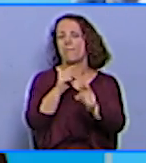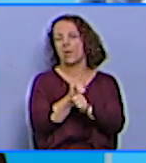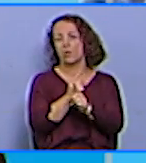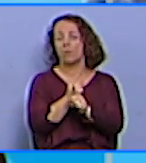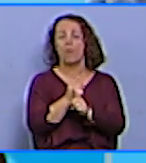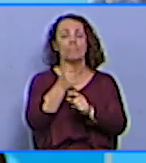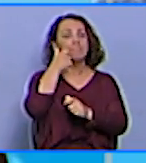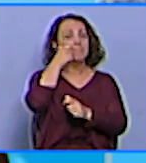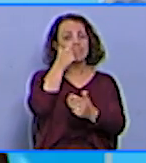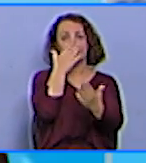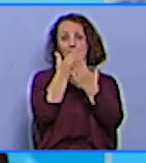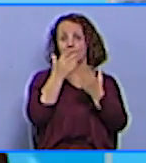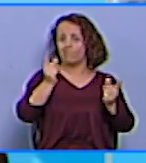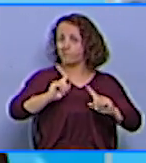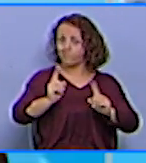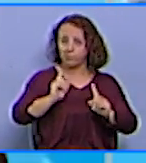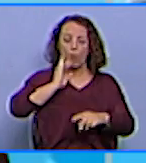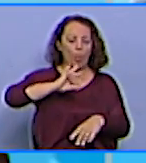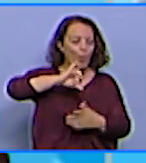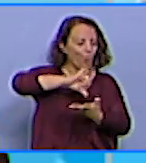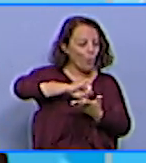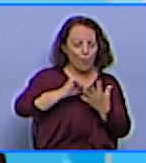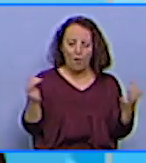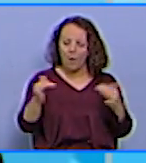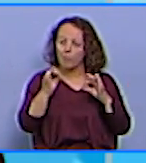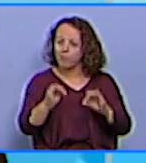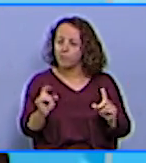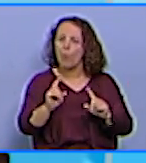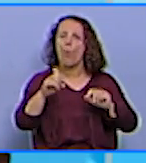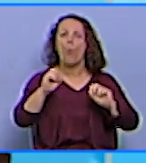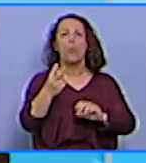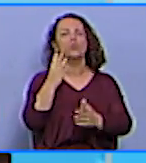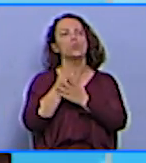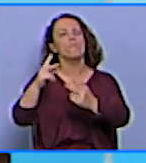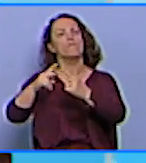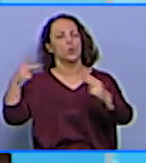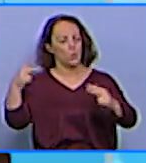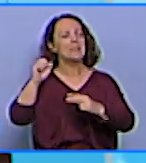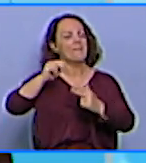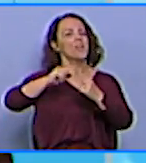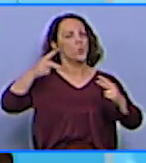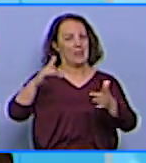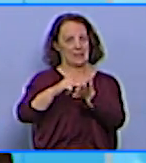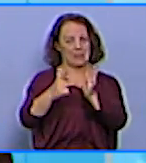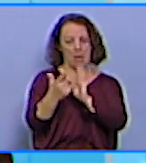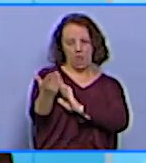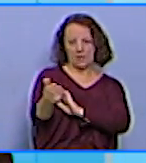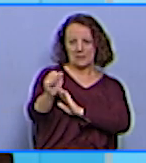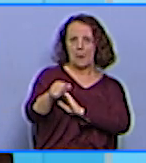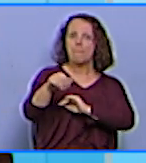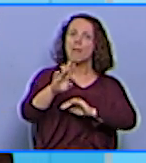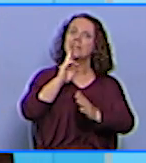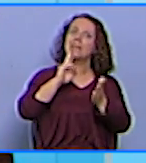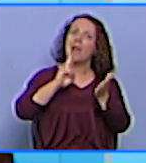local, mas, como eu dizia, não propriamente virtual. Ou seja, tecnologicamente virtual sim, mas não realmente real,